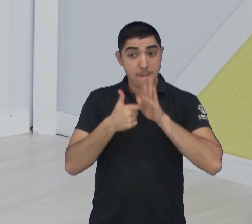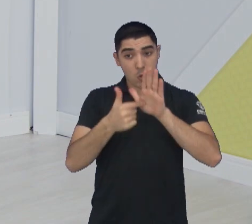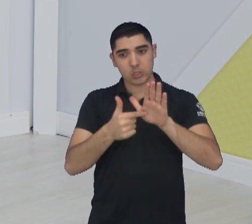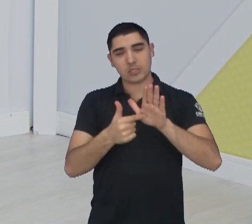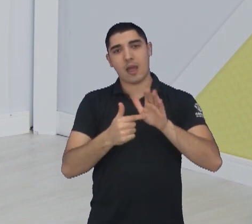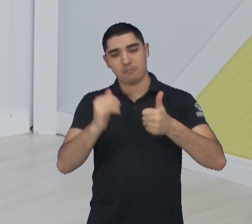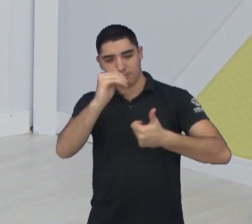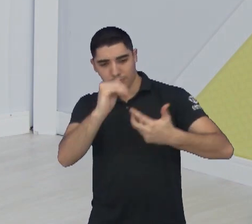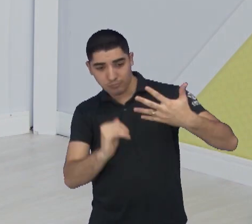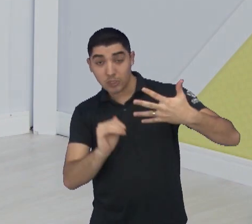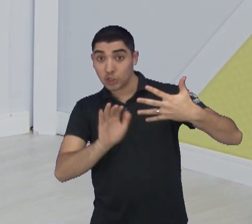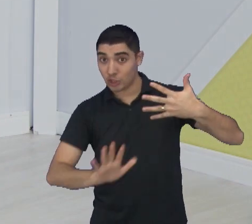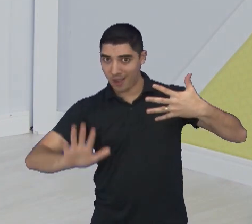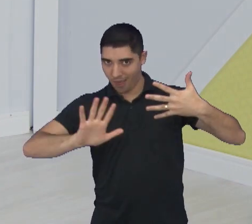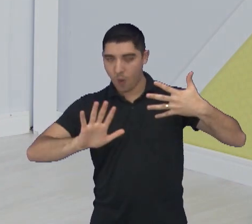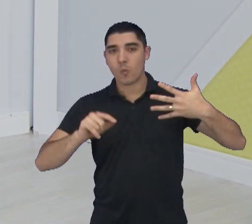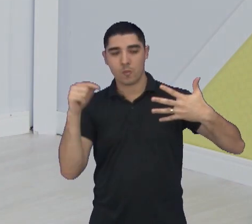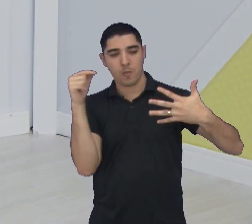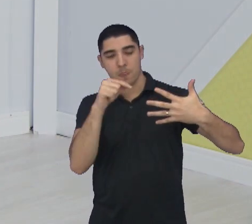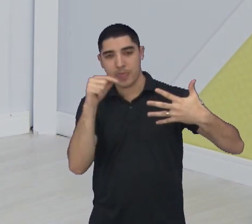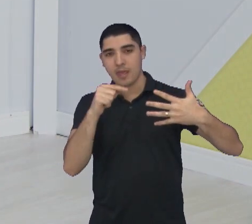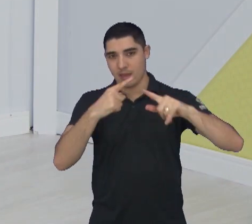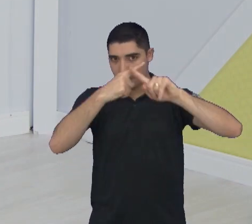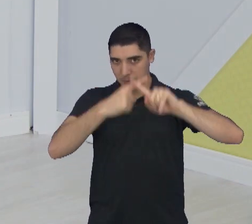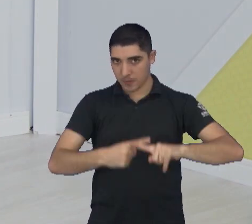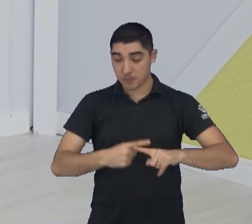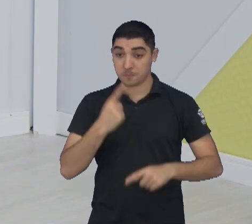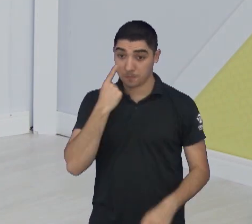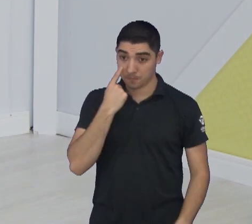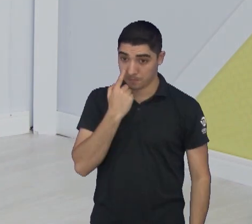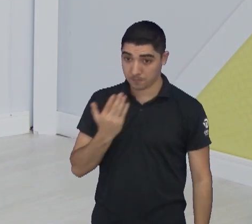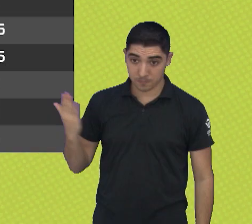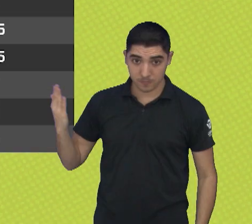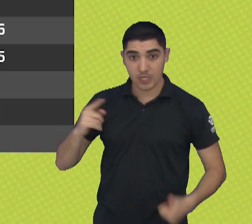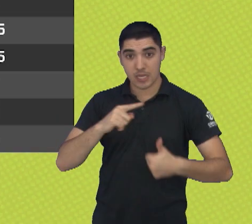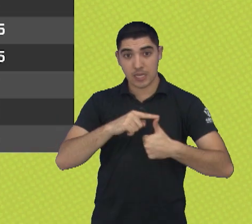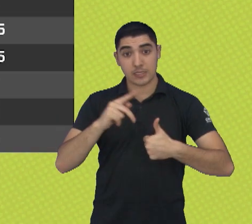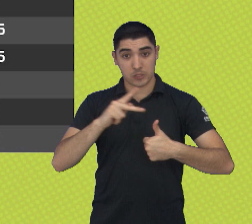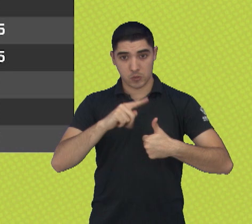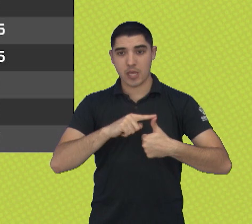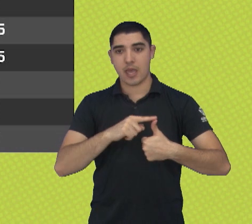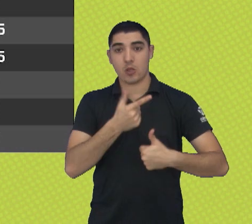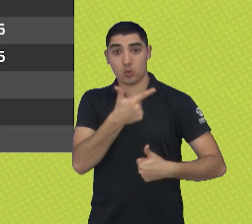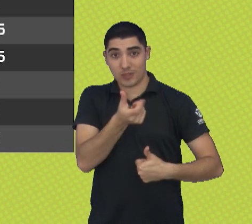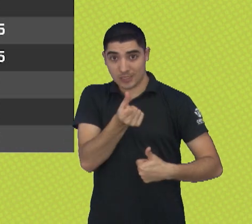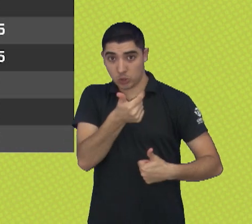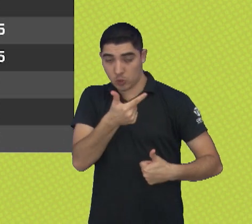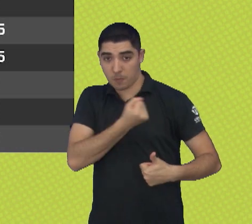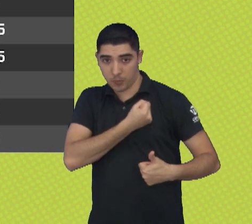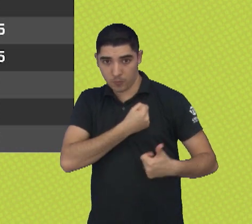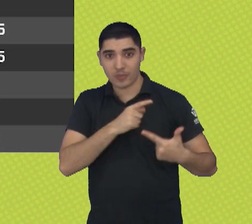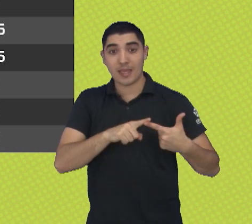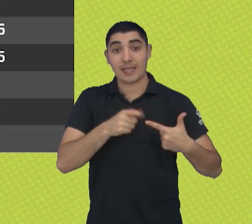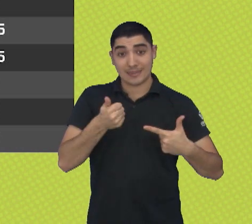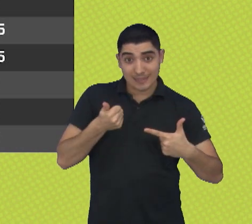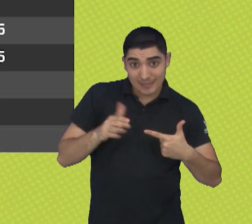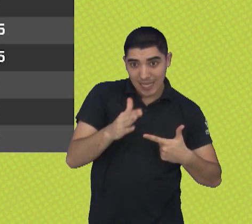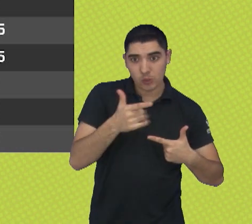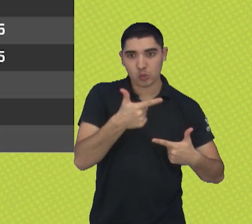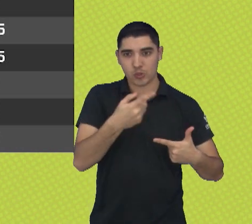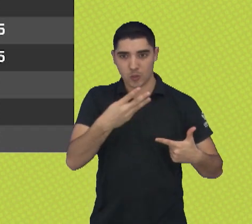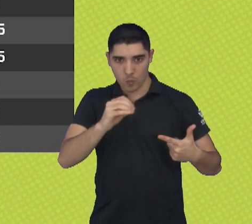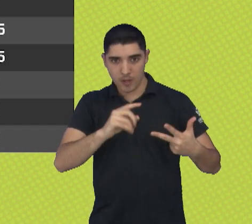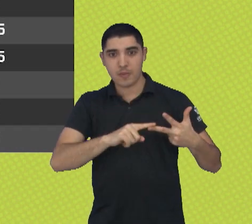então, final dos Jogos Abertos. Olha só o que eu falava, São José 262 pontos, Santos 240, depois